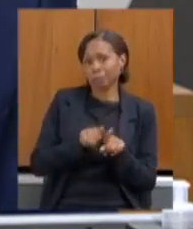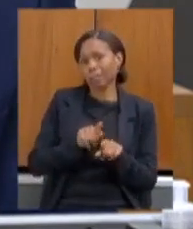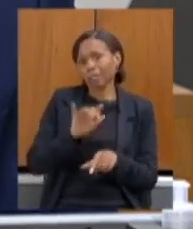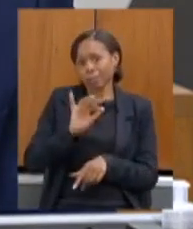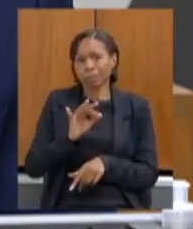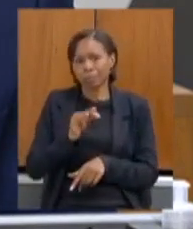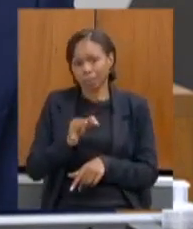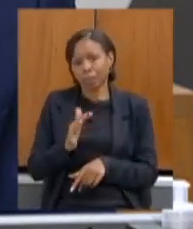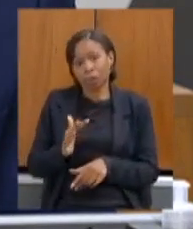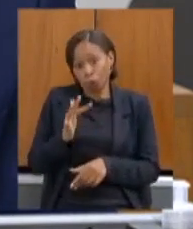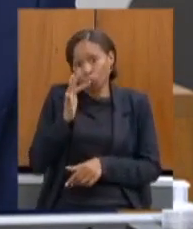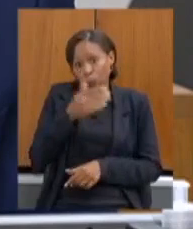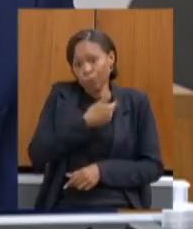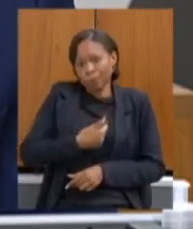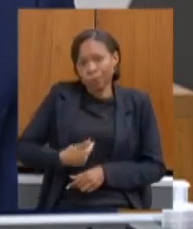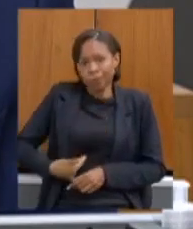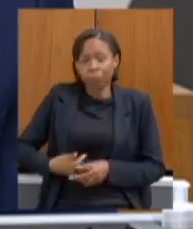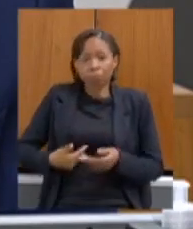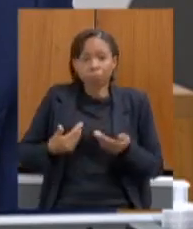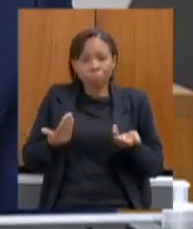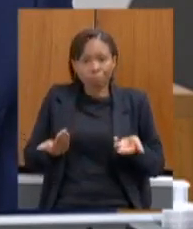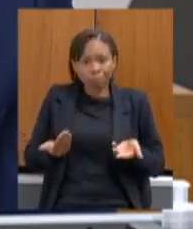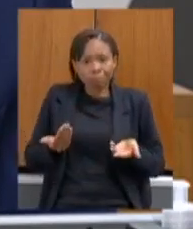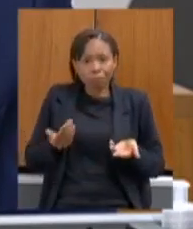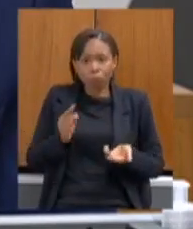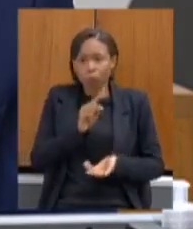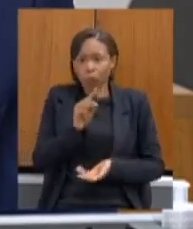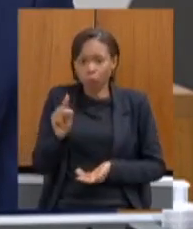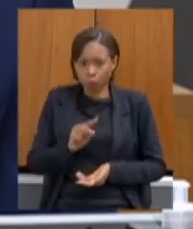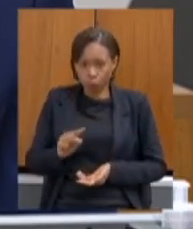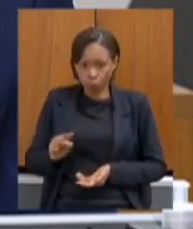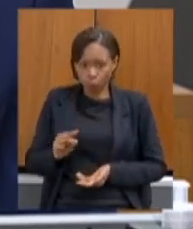O governador Romeu Zema, eu acho que é inquestionável a sua